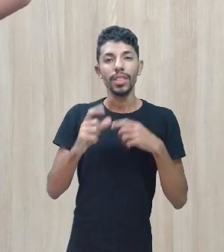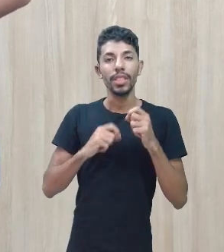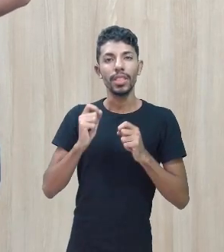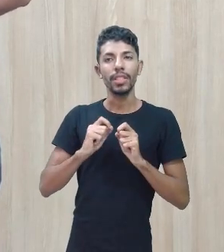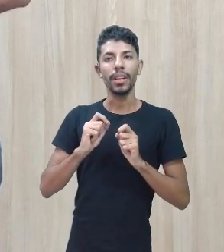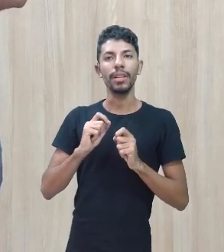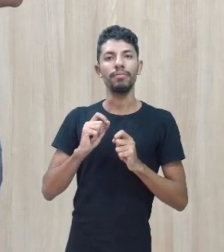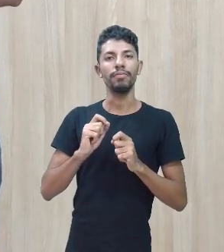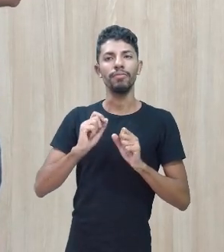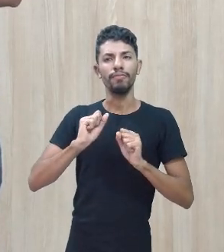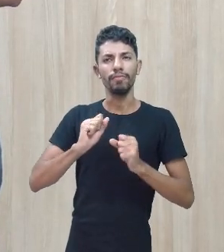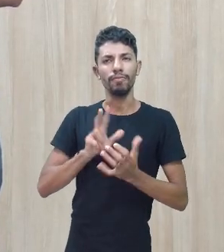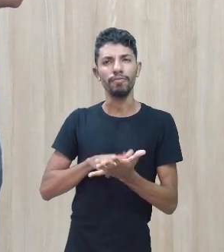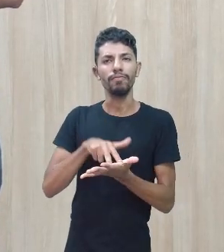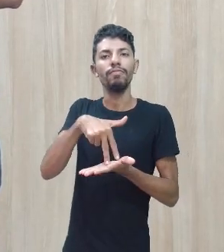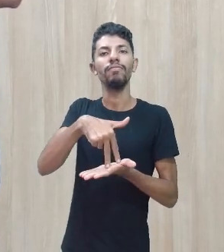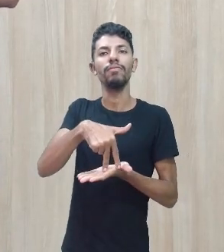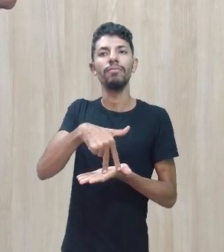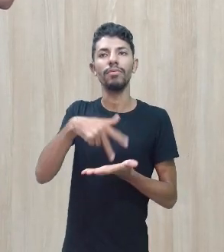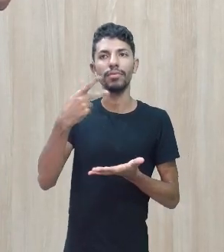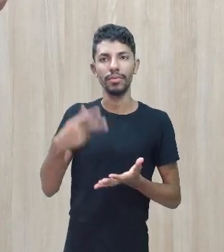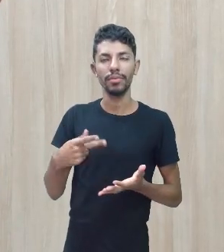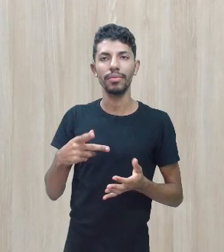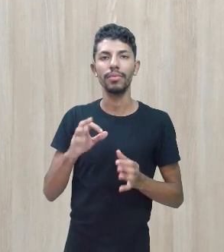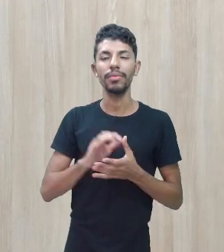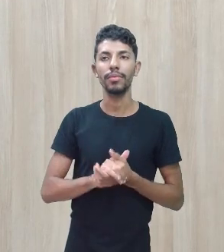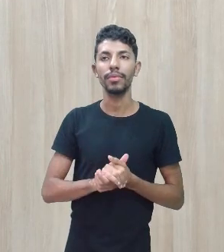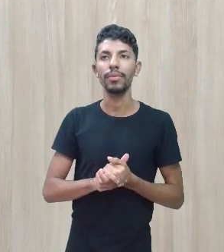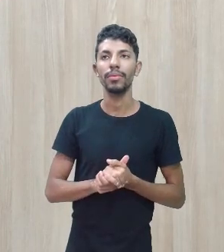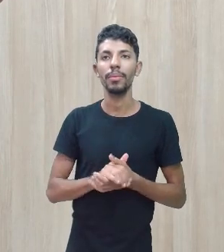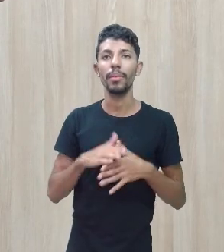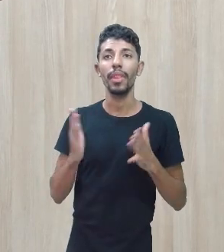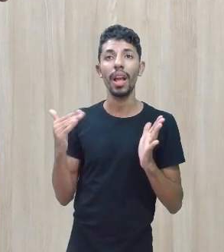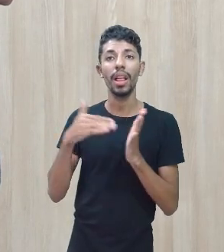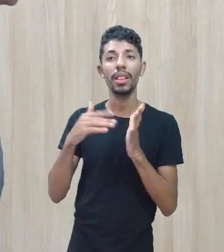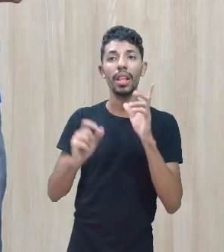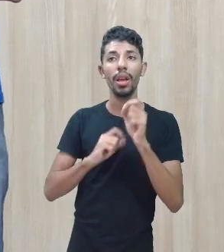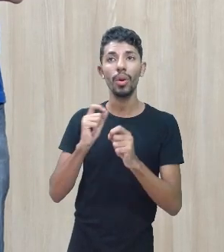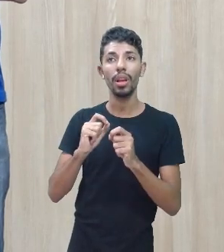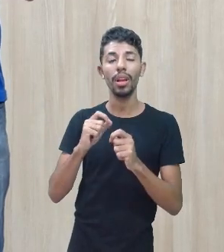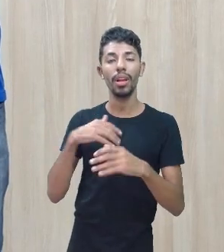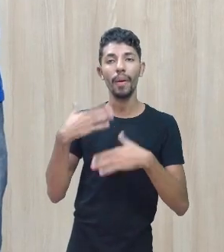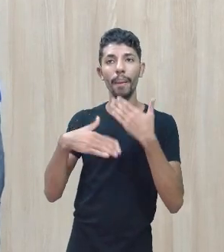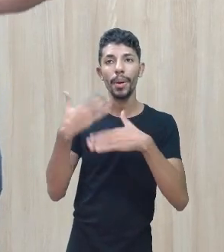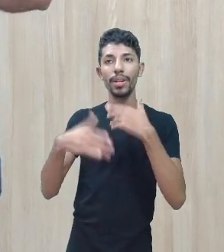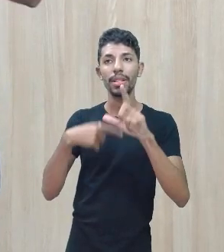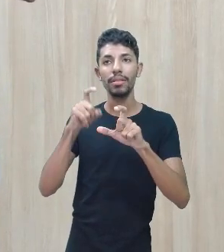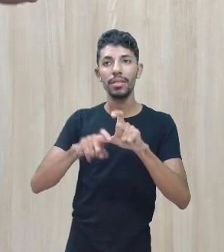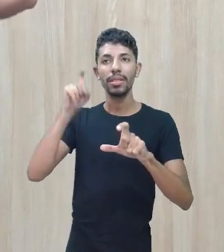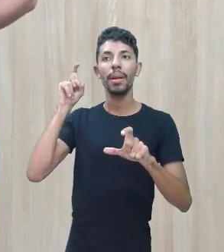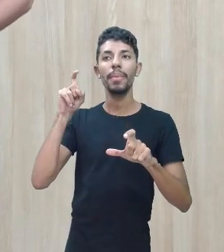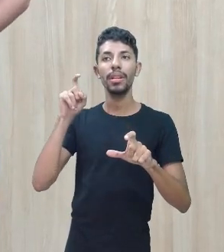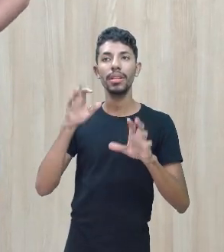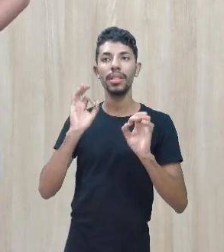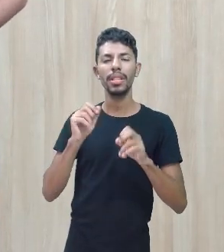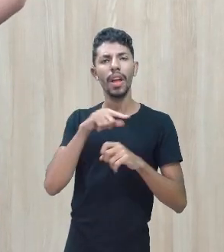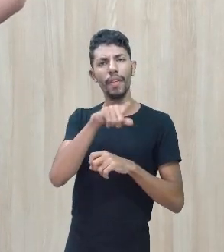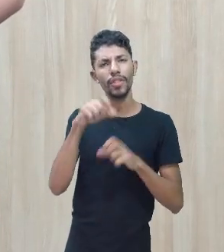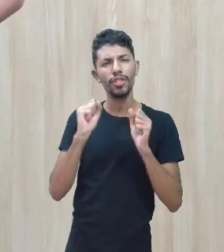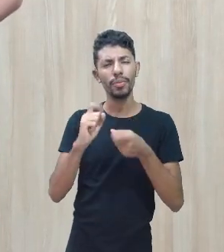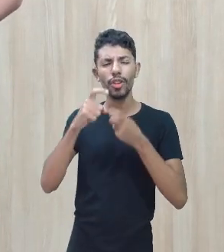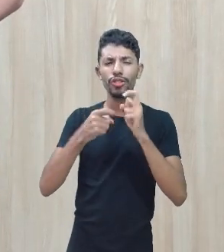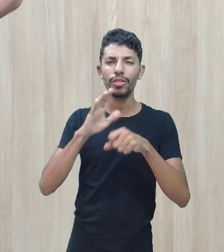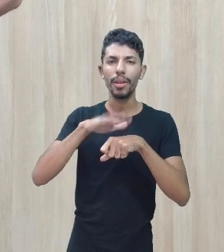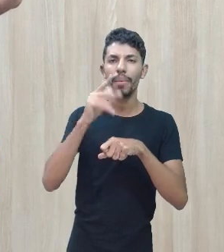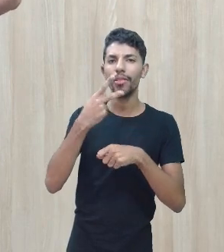de independência do Brasil, não é? Então, o famoso Dia do Fico, até processo de independência. Vocês podem discutir mais com os professores de